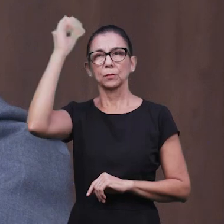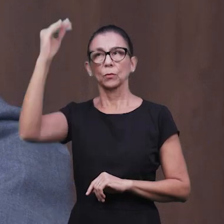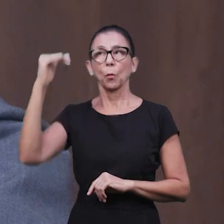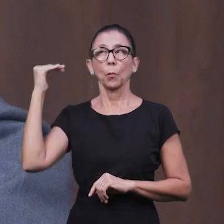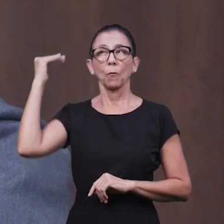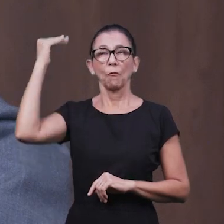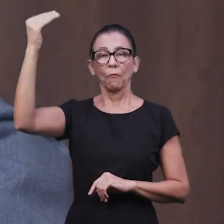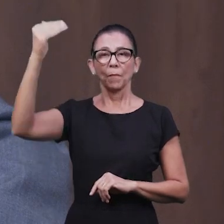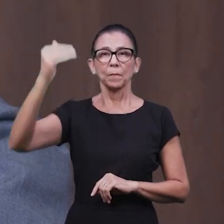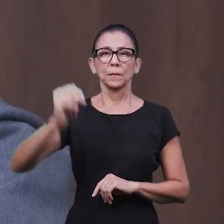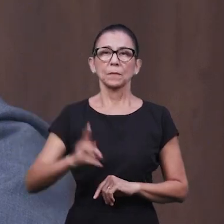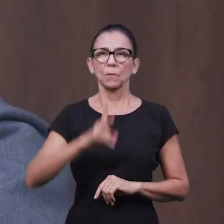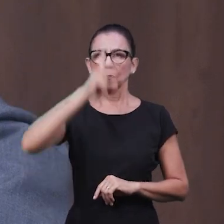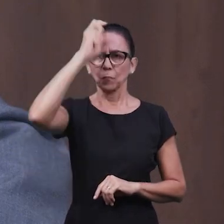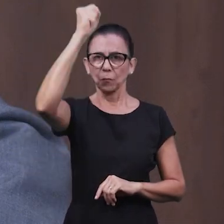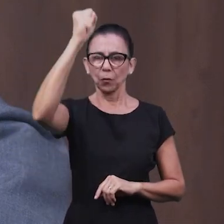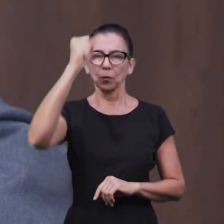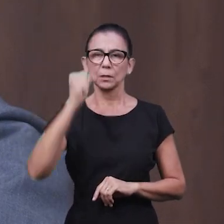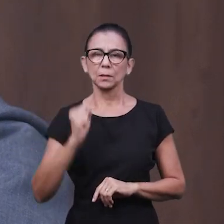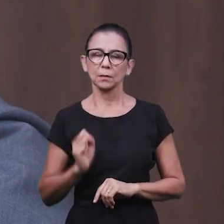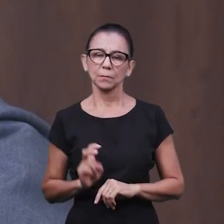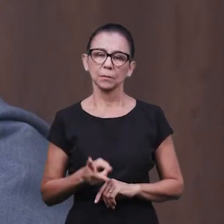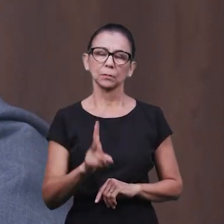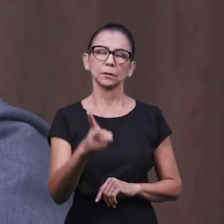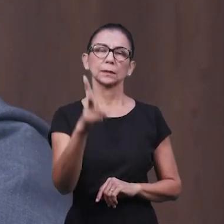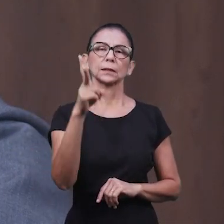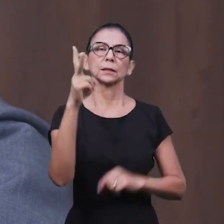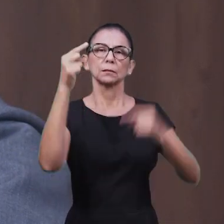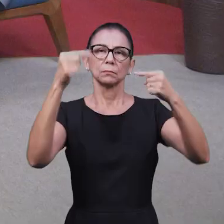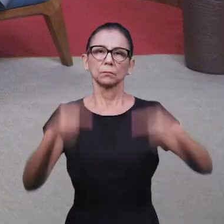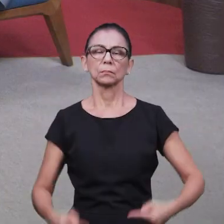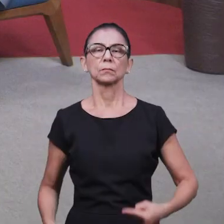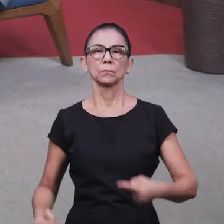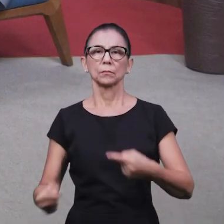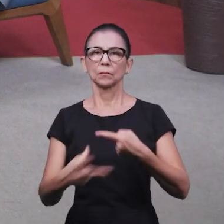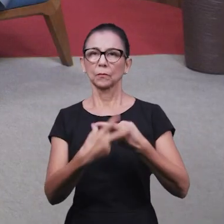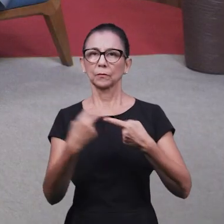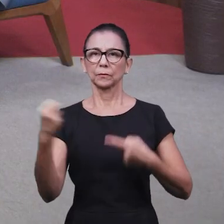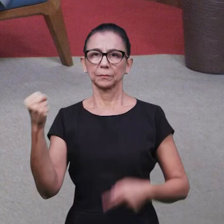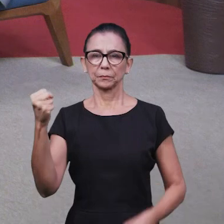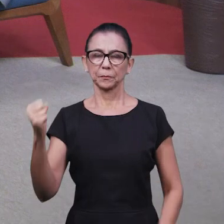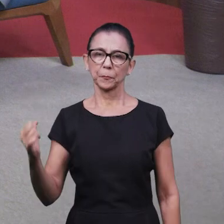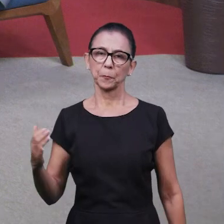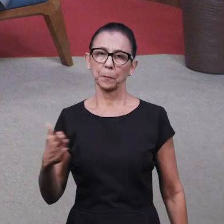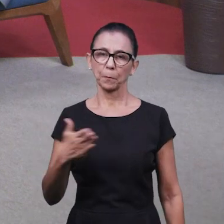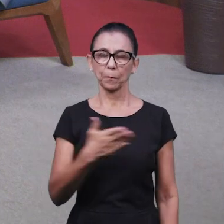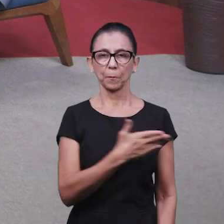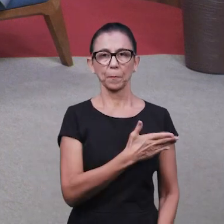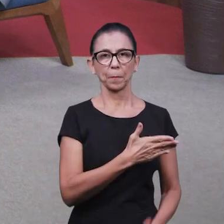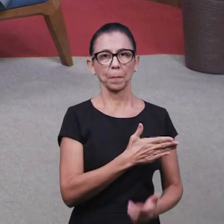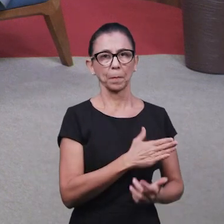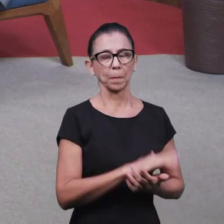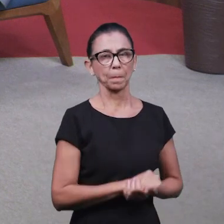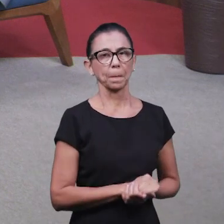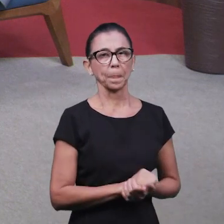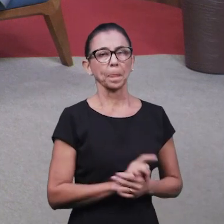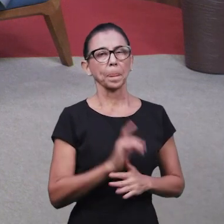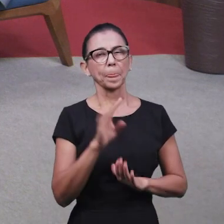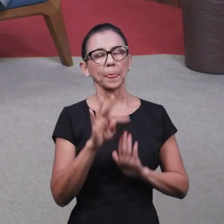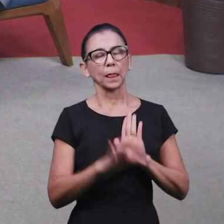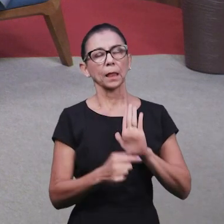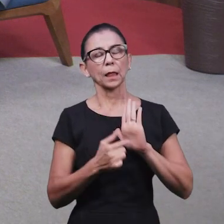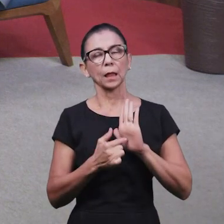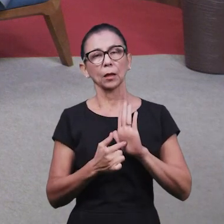forças para enfrentar as adversidades e as oposições. Glória a Deus. Há um texto que, inclusive, foi um dos lemas dos